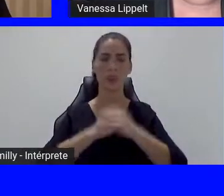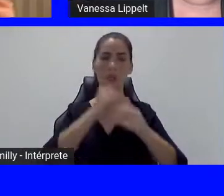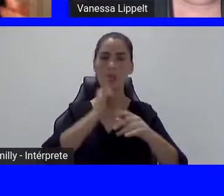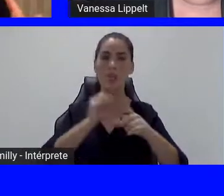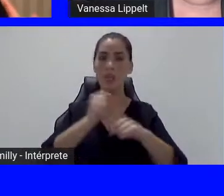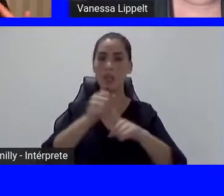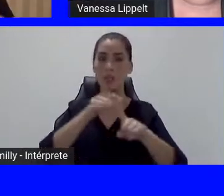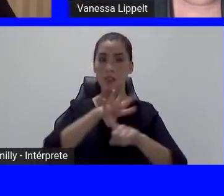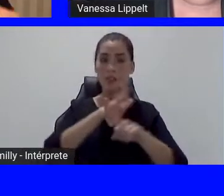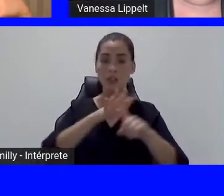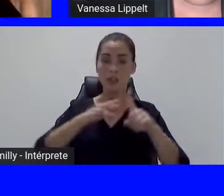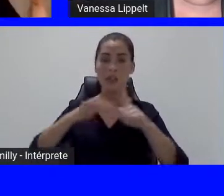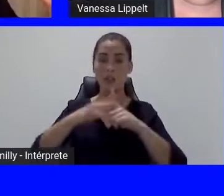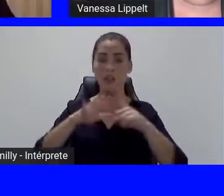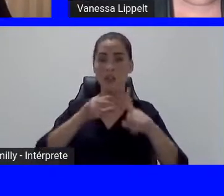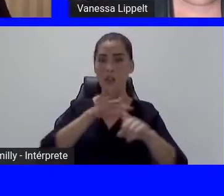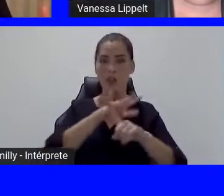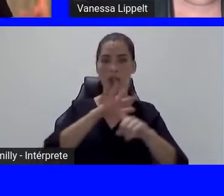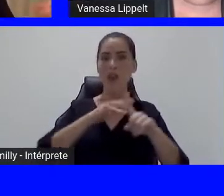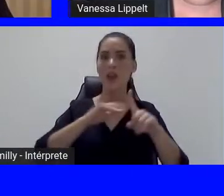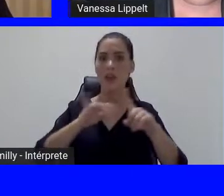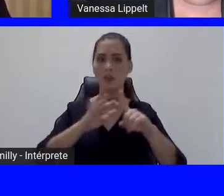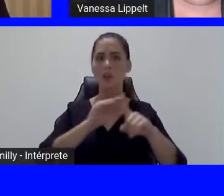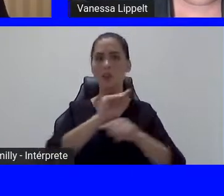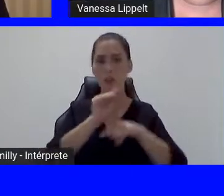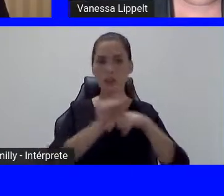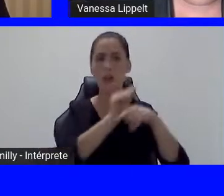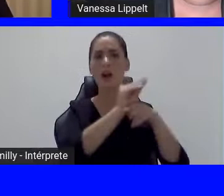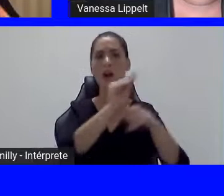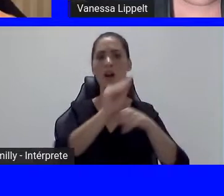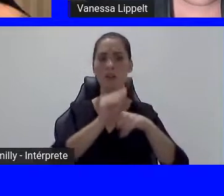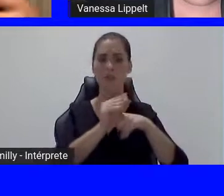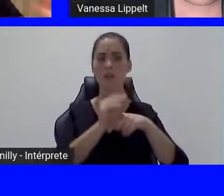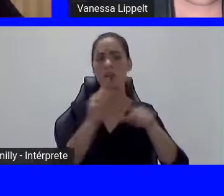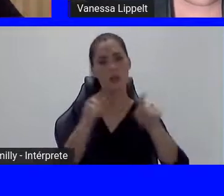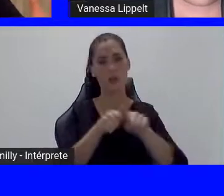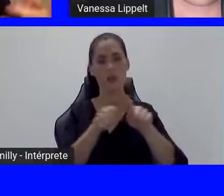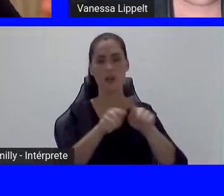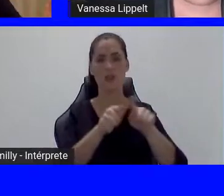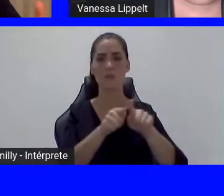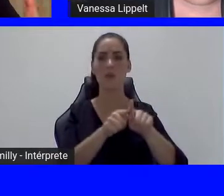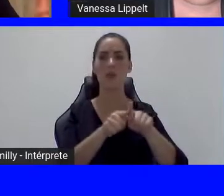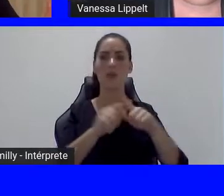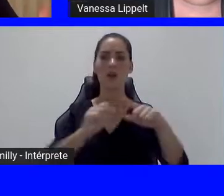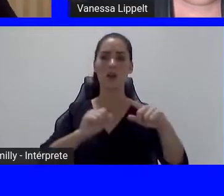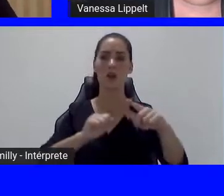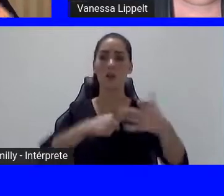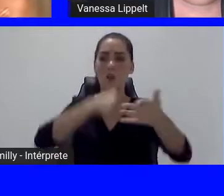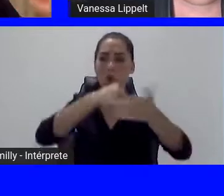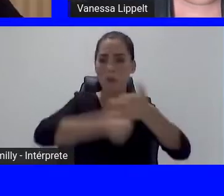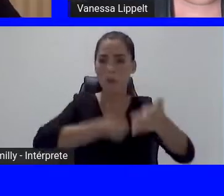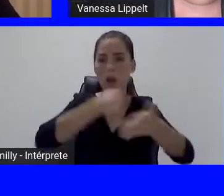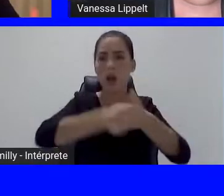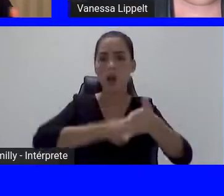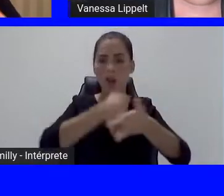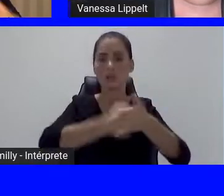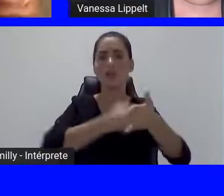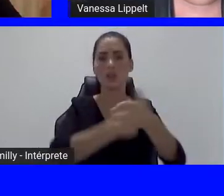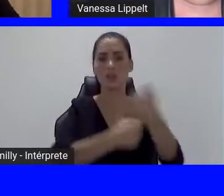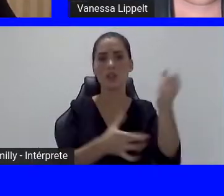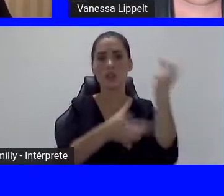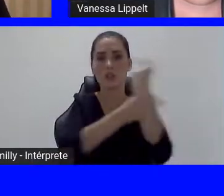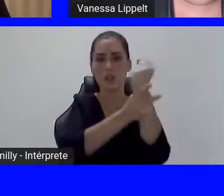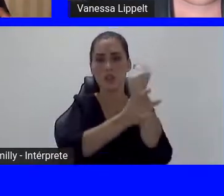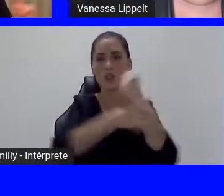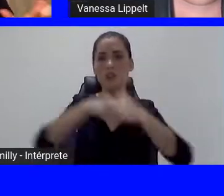com parceria e segurança pública em casos excepcionais no combate, por exemplo, nos casos de segurança nacional, o combate, por